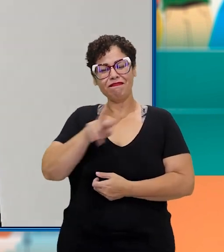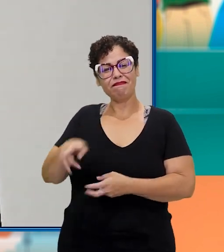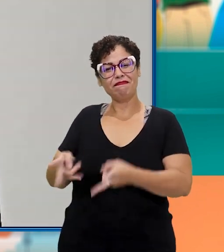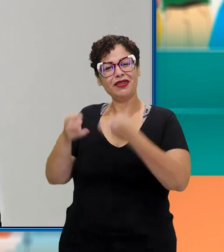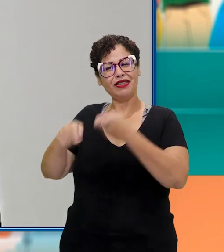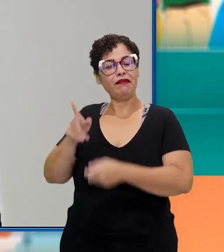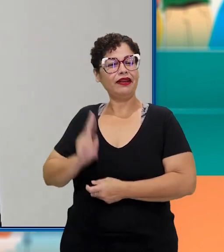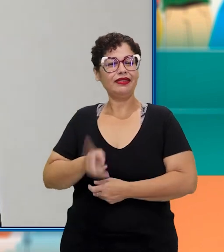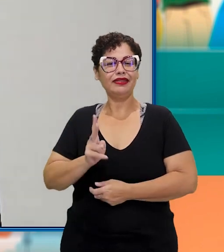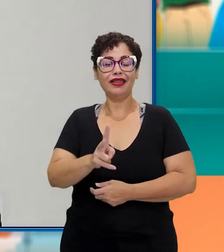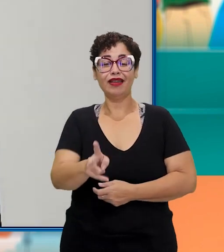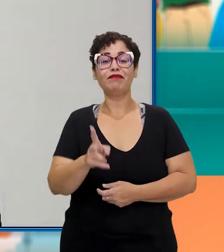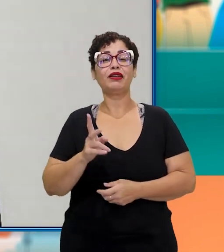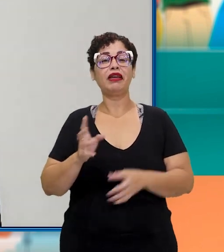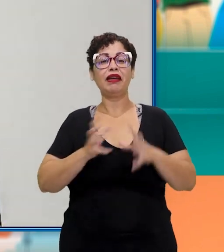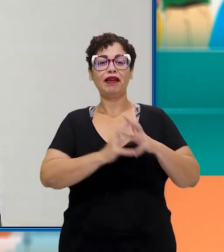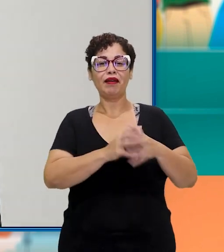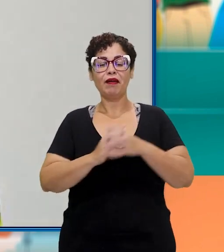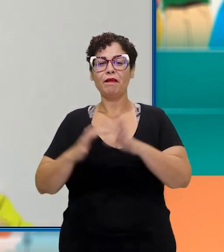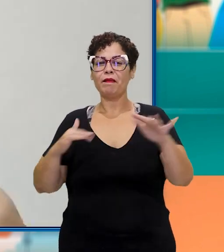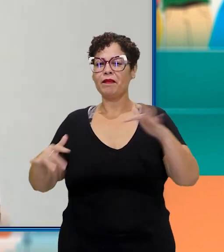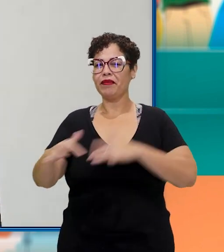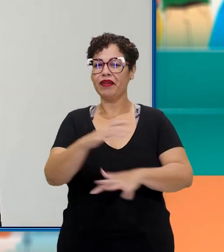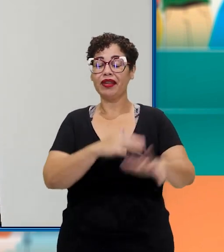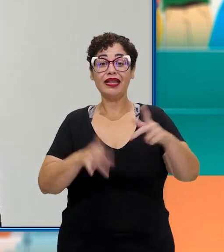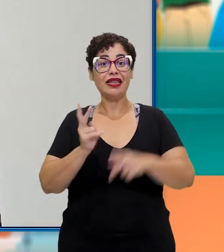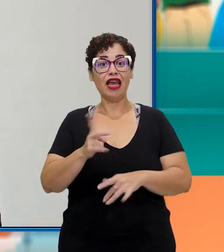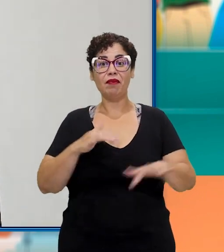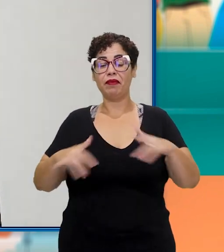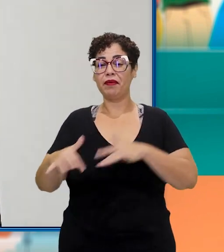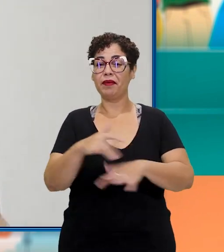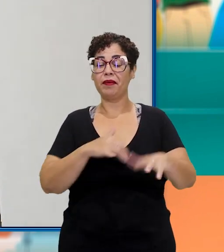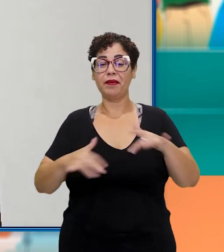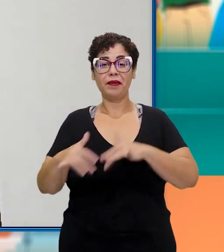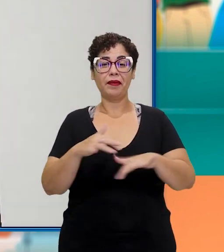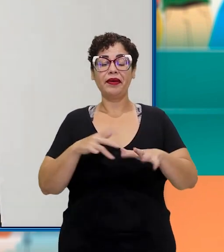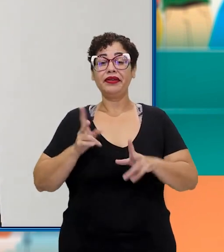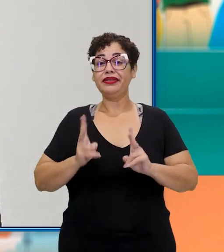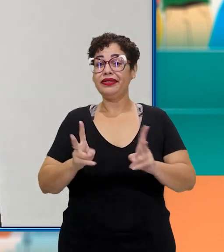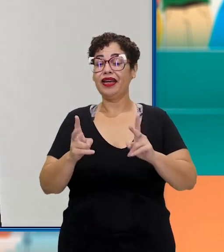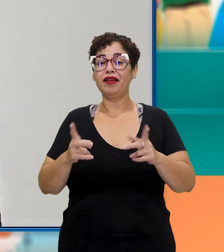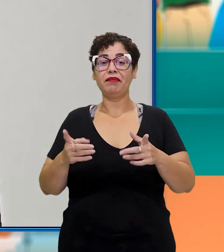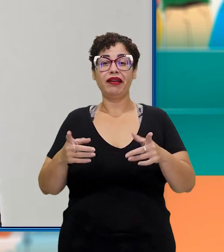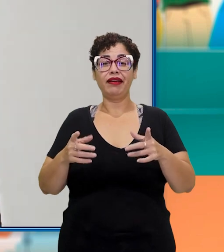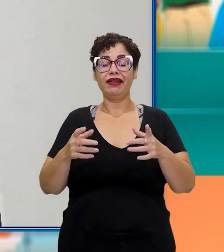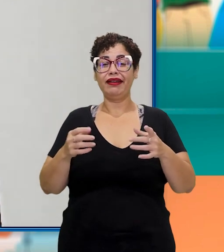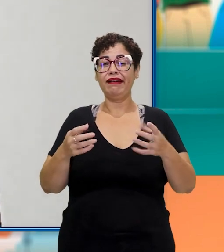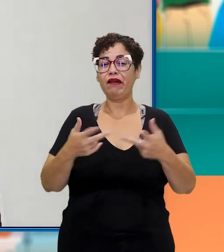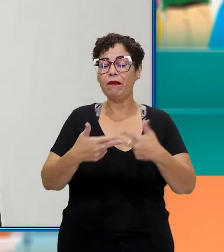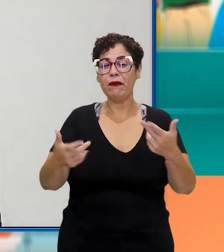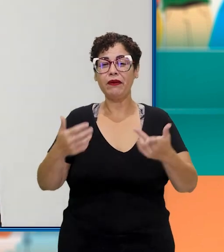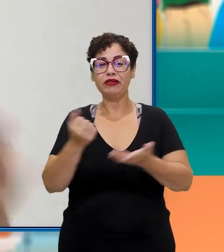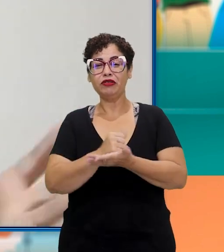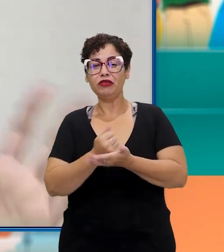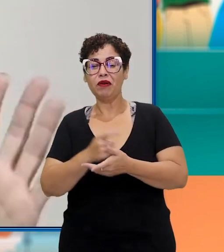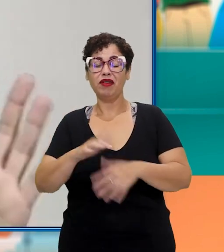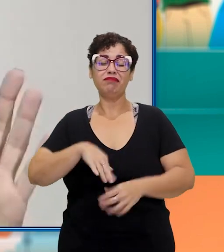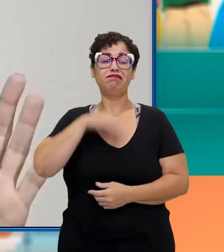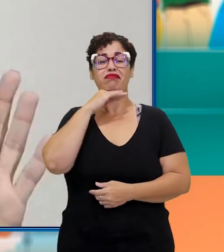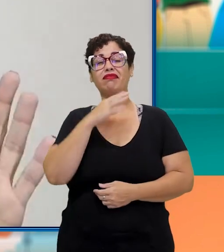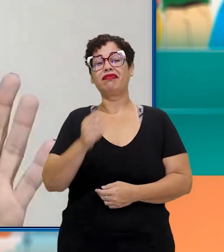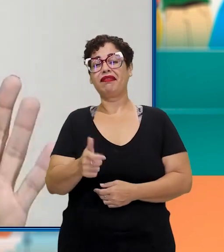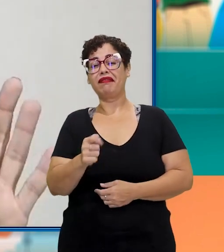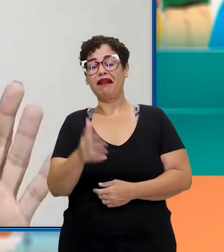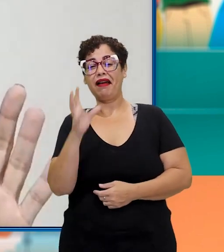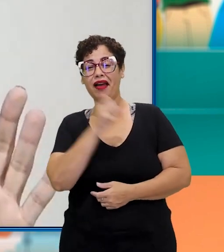são reconhecidas constantemente por estarem em movimento, o tempo inteiro se mexendo, se desgastam com facilidade, enjoam das